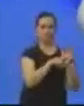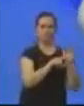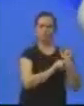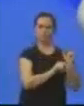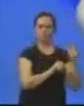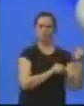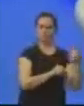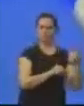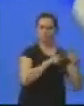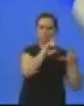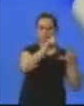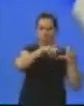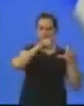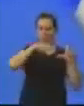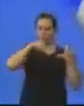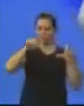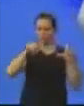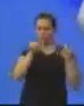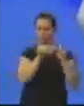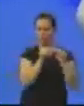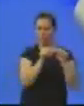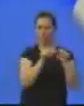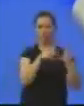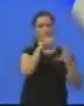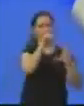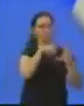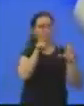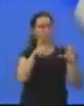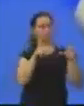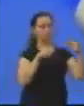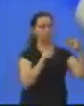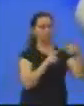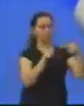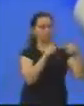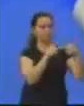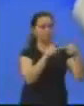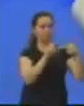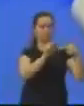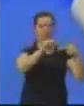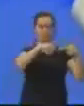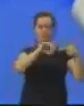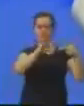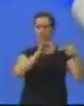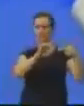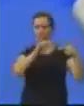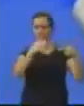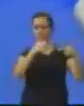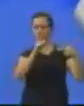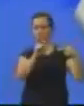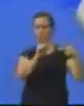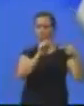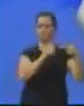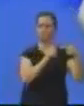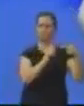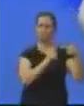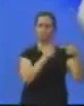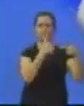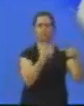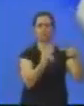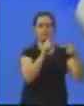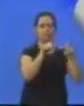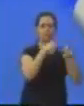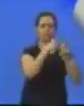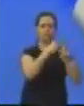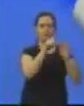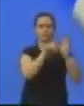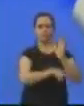faço o gráfico. Então, vou lá, é uma função com duas sentenças. Uma é x mais 1 se o x for diferente de 2. Então,